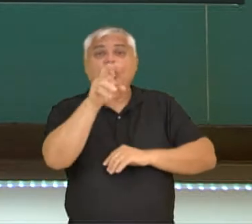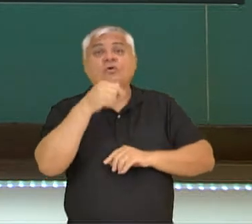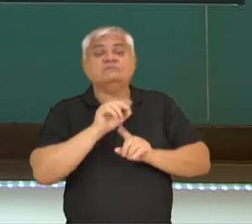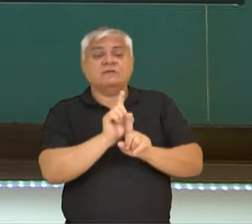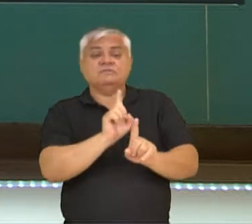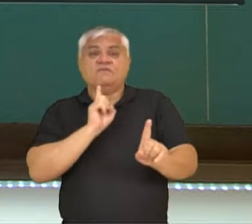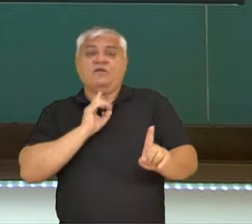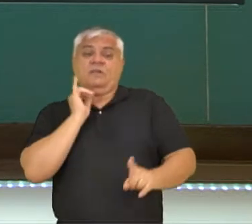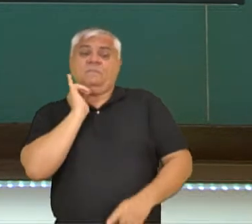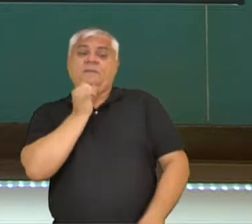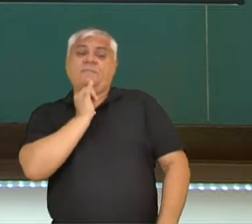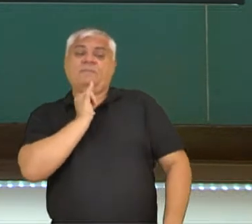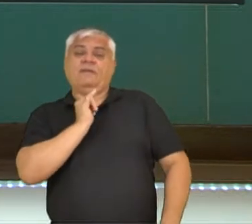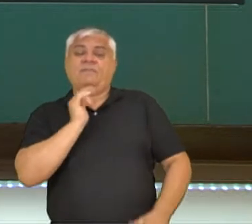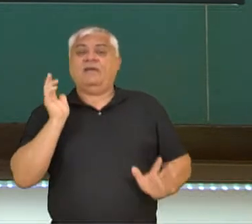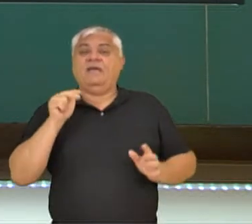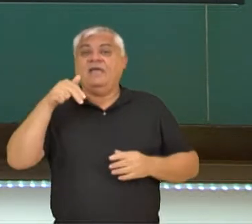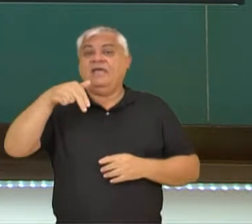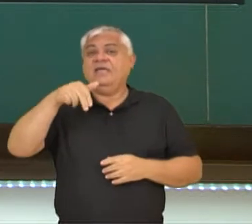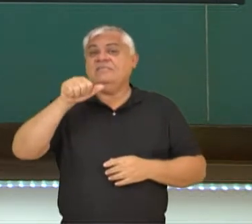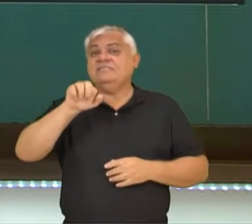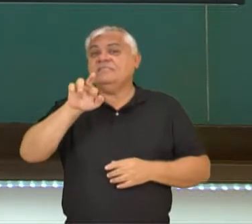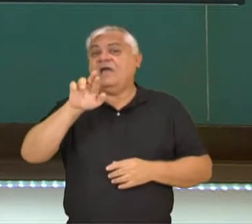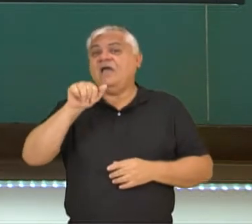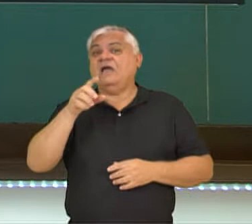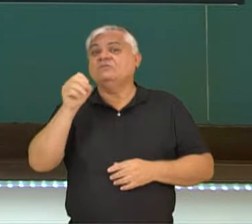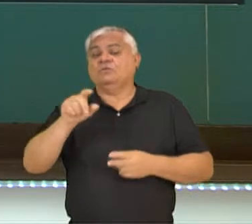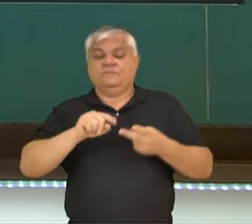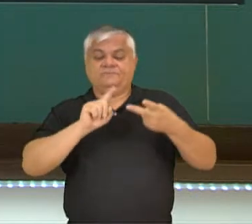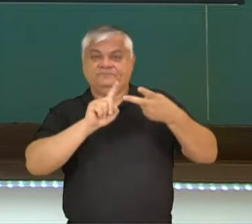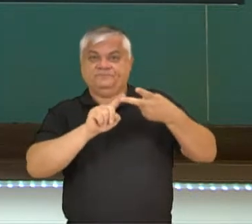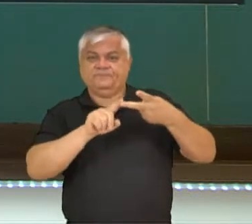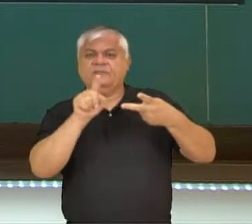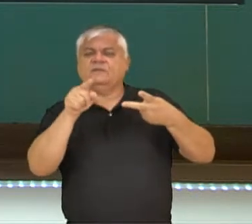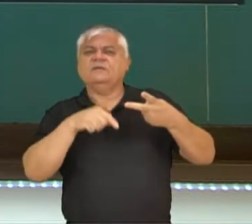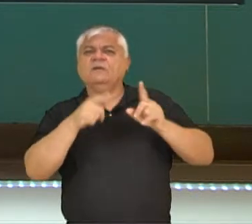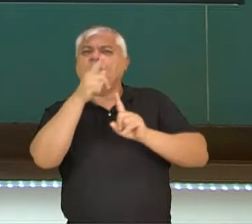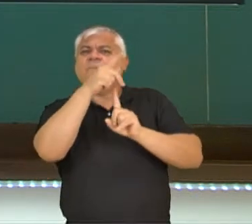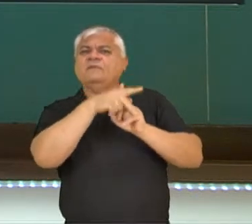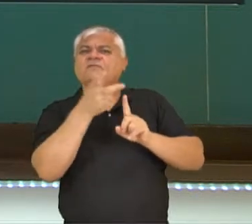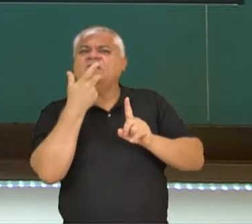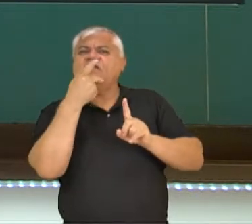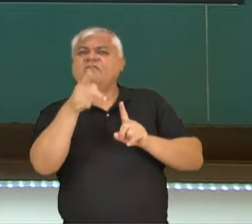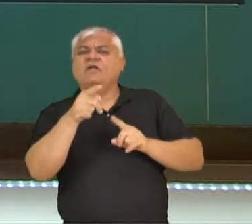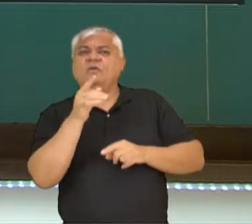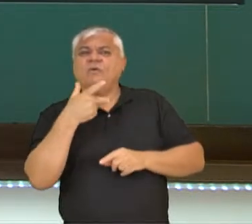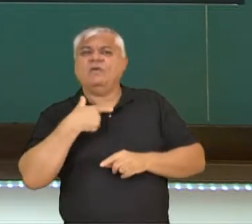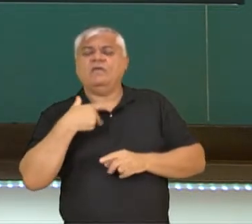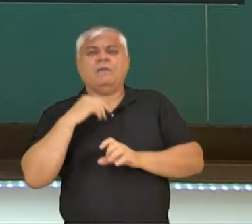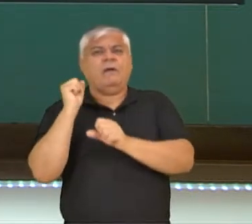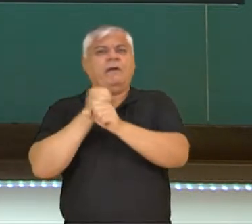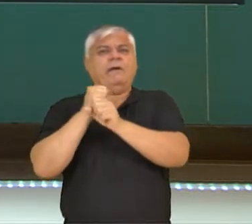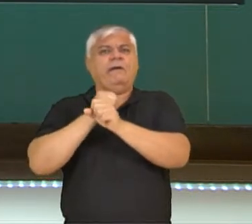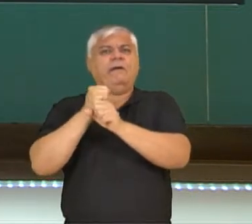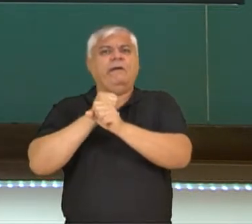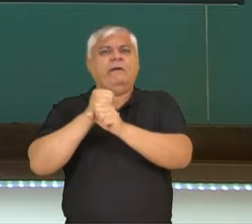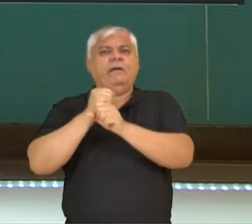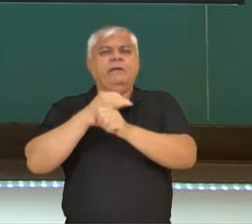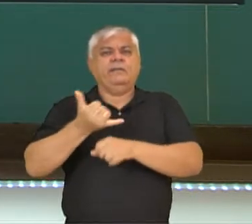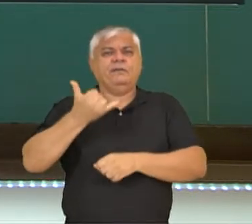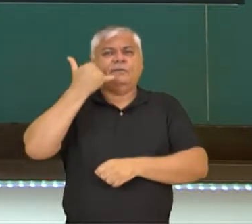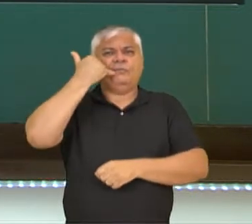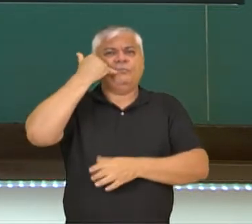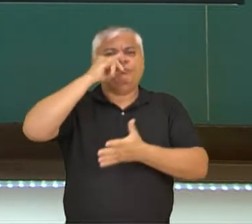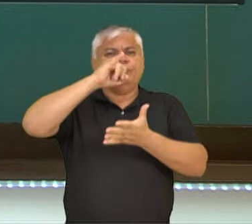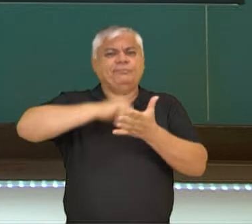os fatos? A segunda questão, o que o personagem quis dizer nesta fala? Há anos que a minha conta de